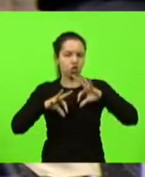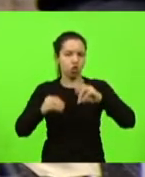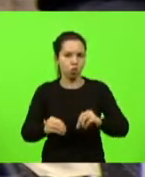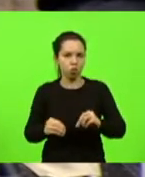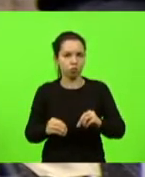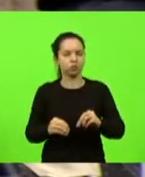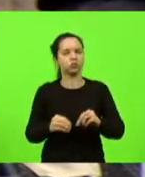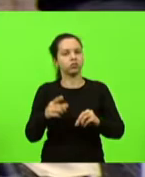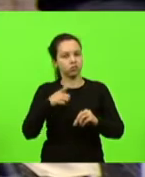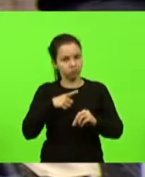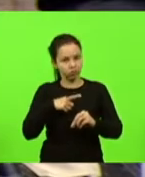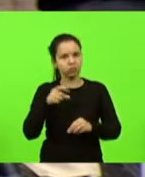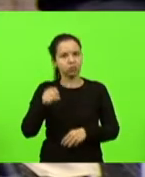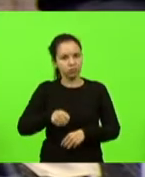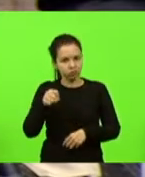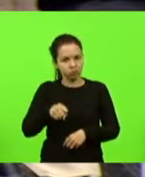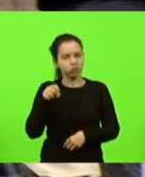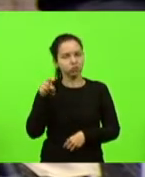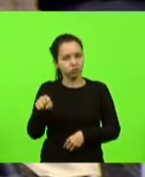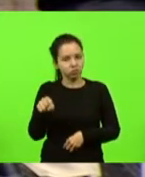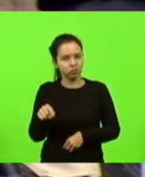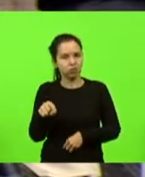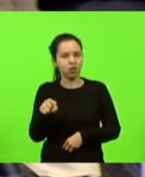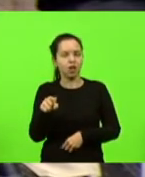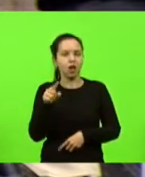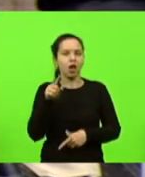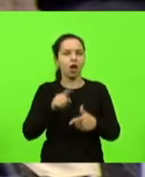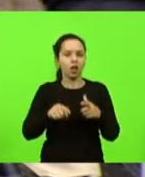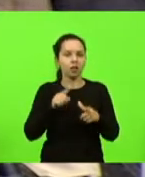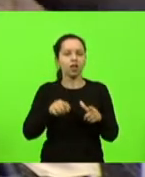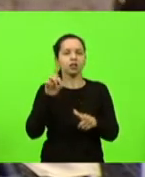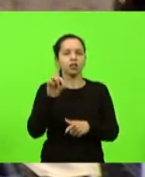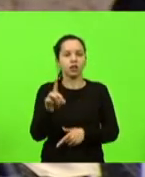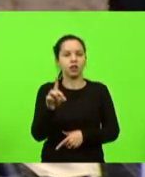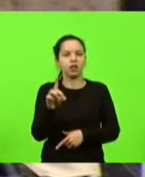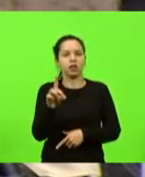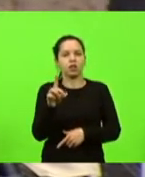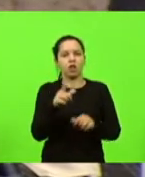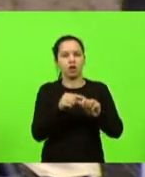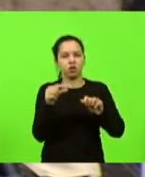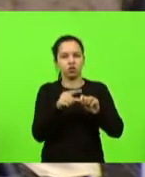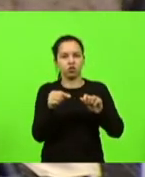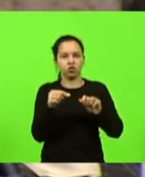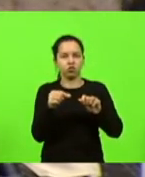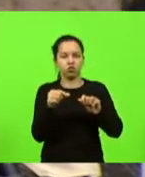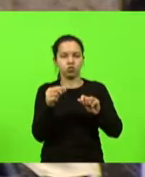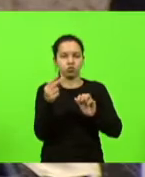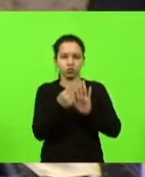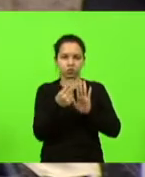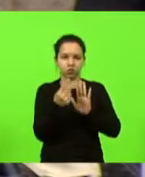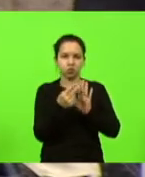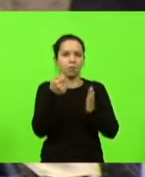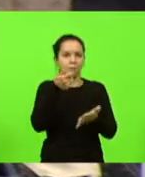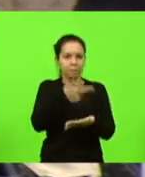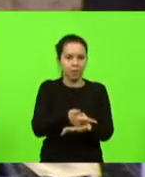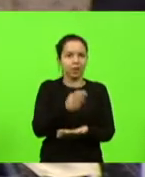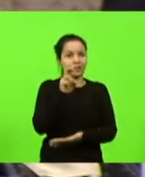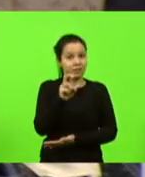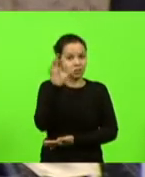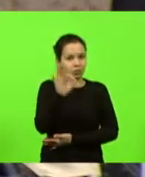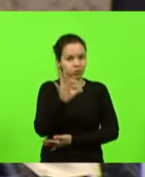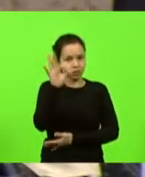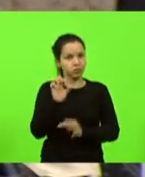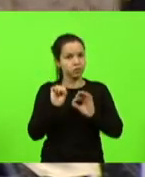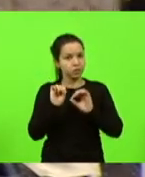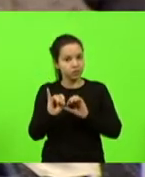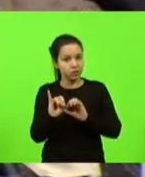sim, na letra D do artigo 2º. Paga 5% se pagar na integralidade. Está